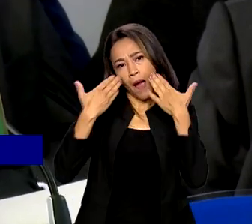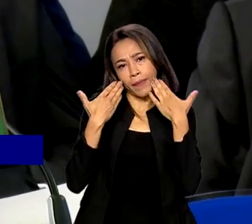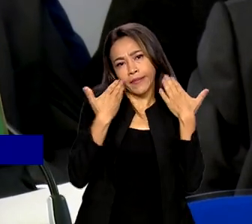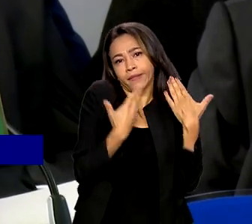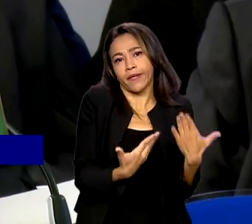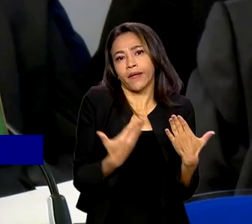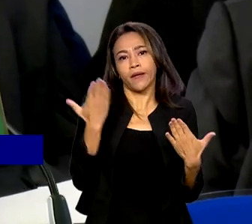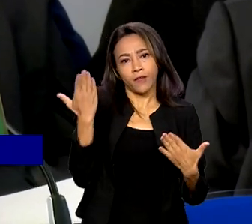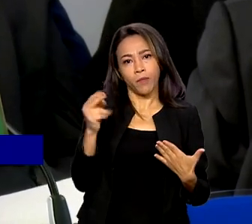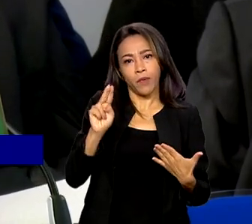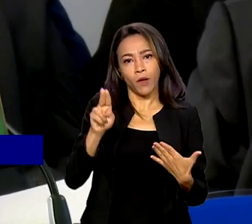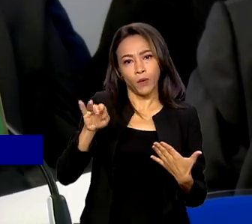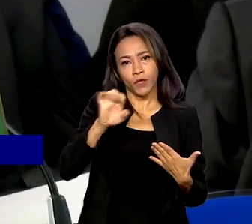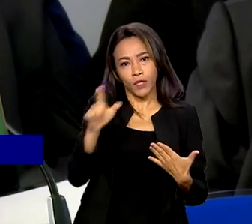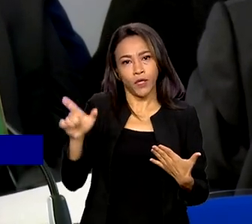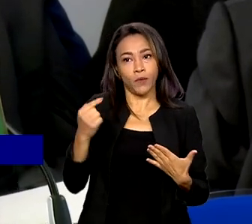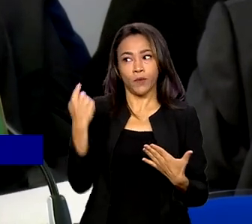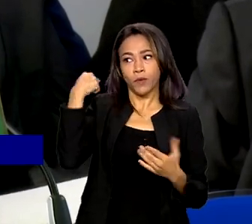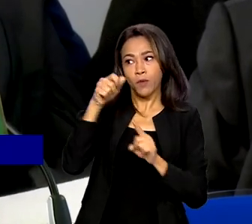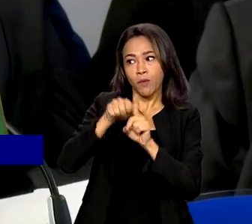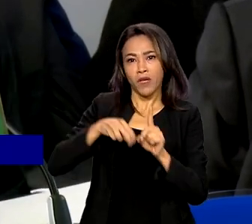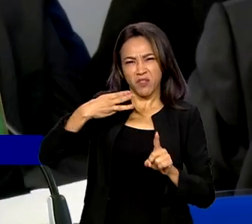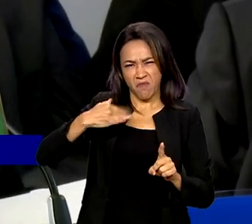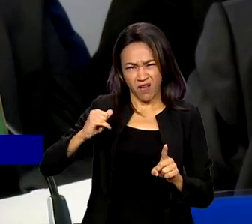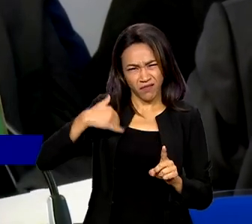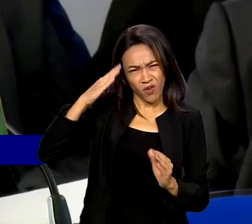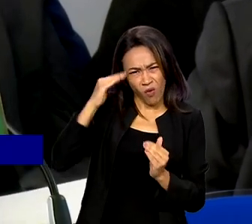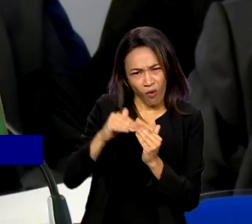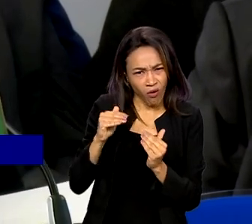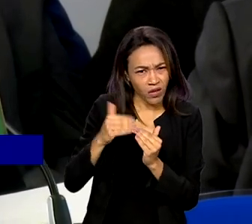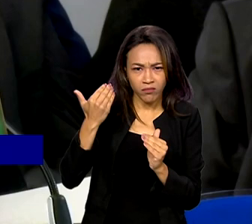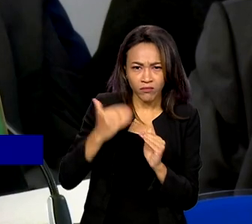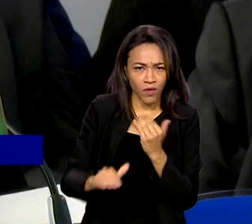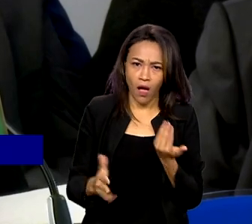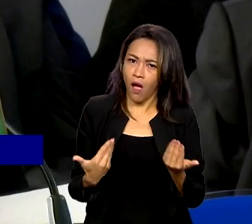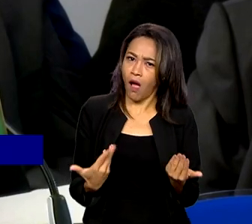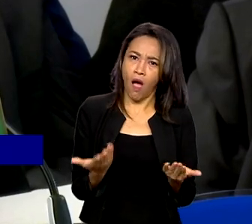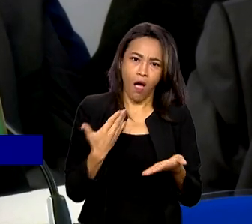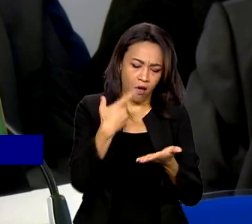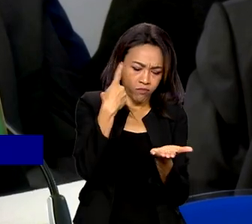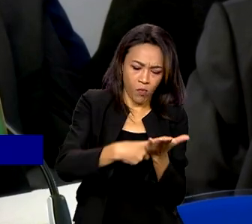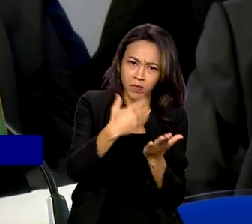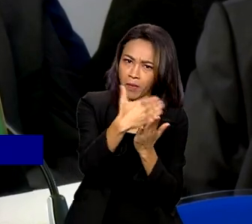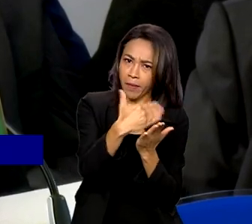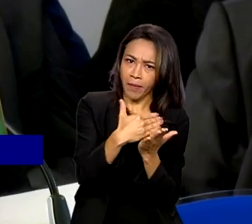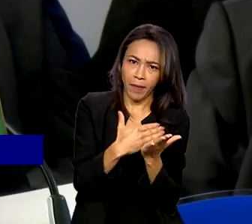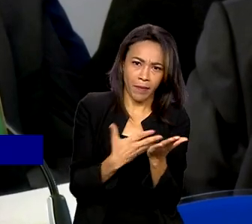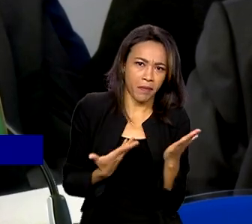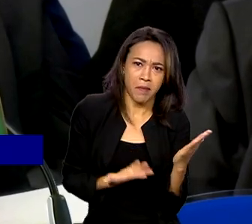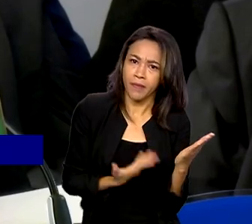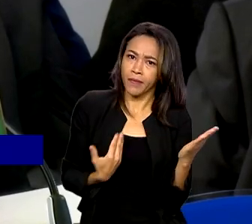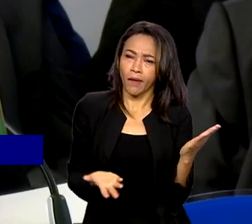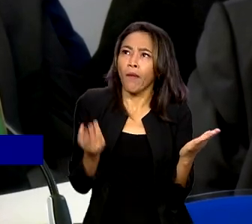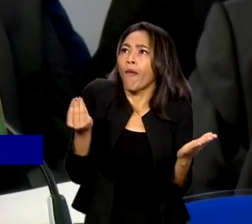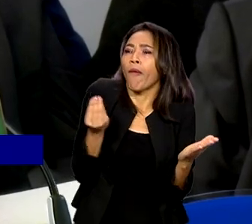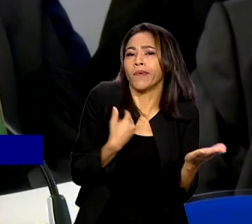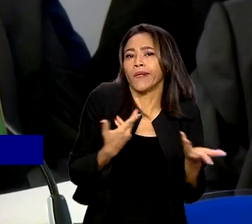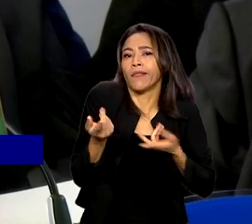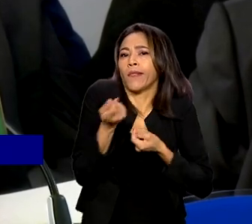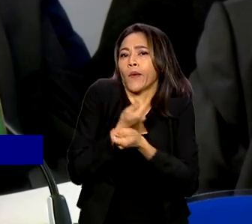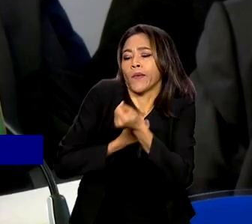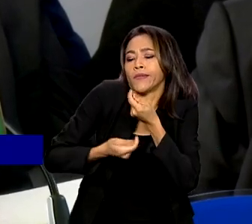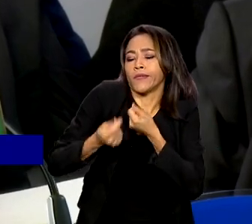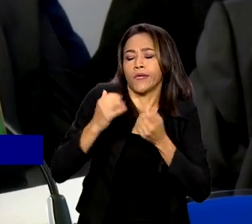Europeia em março deste ano é inaceitável. Parceiros estratégicos não negociam com